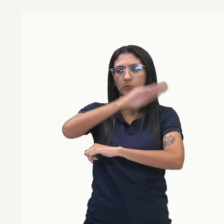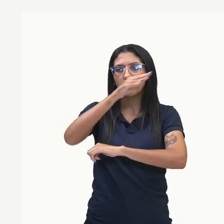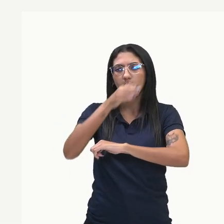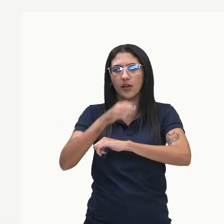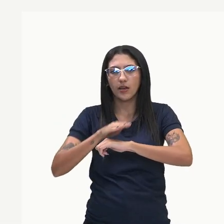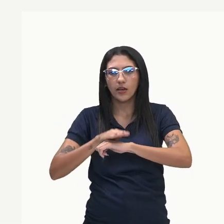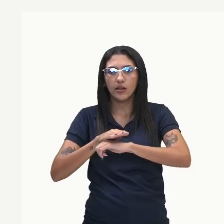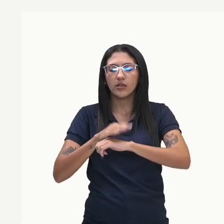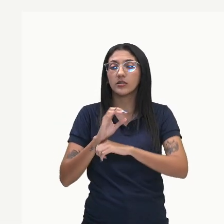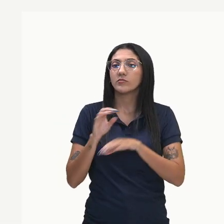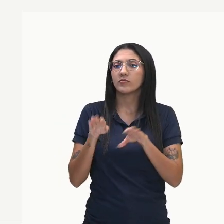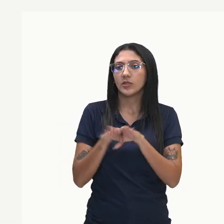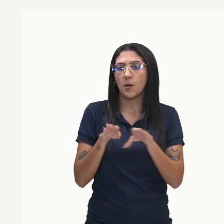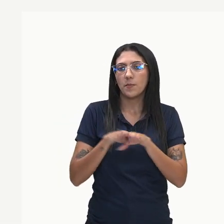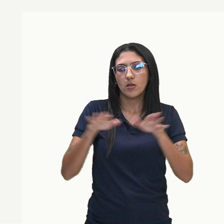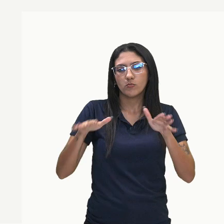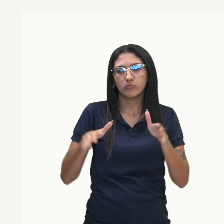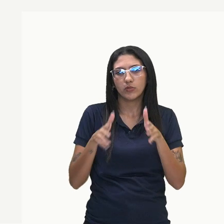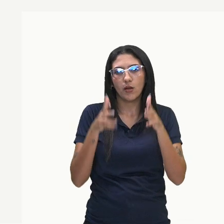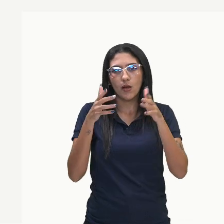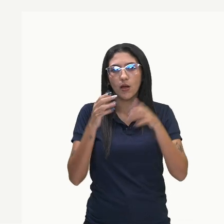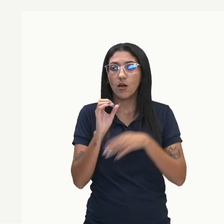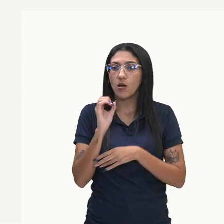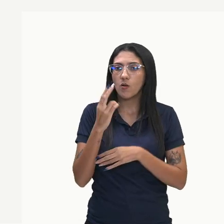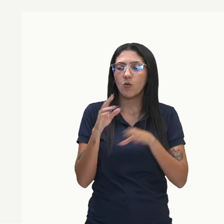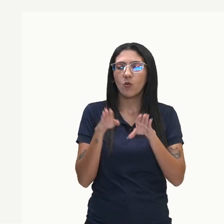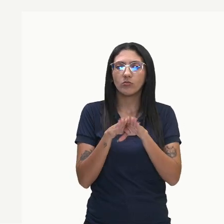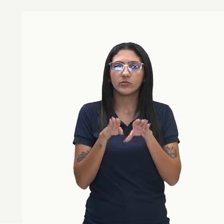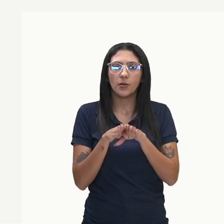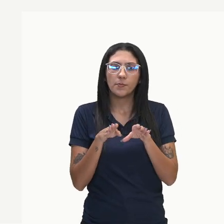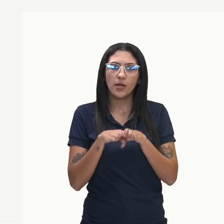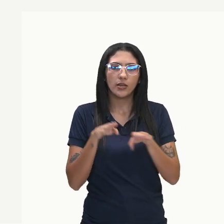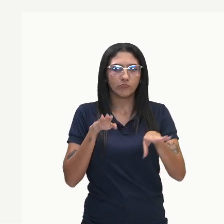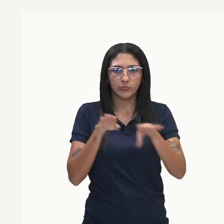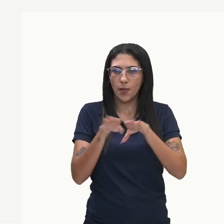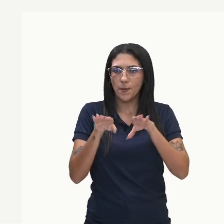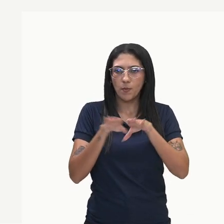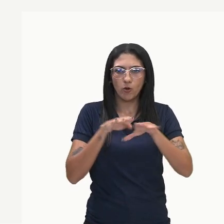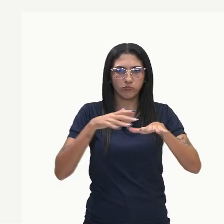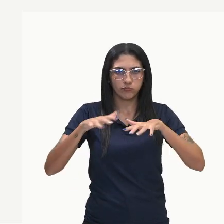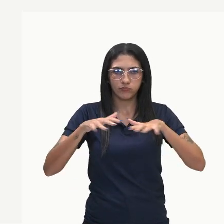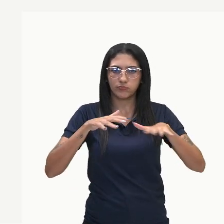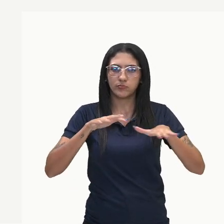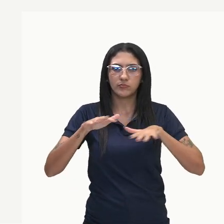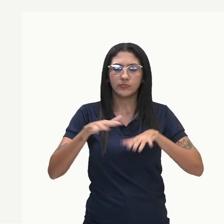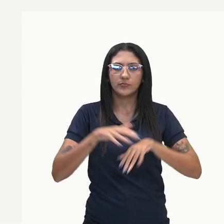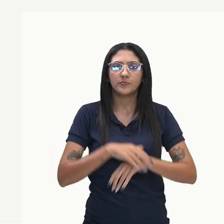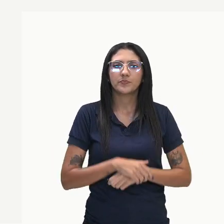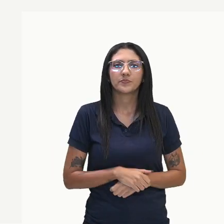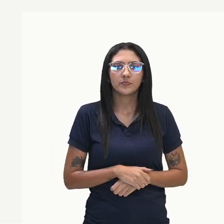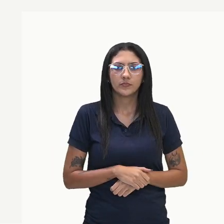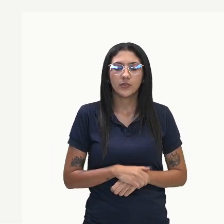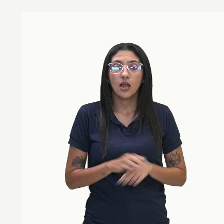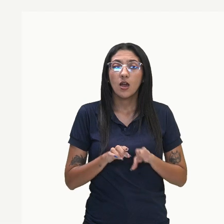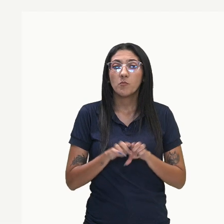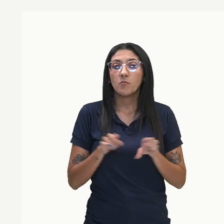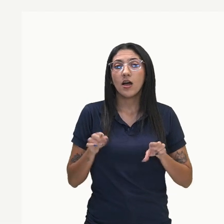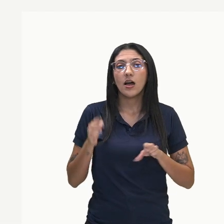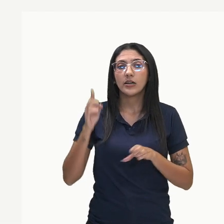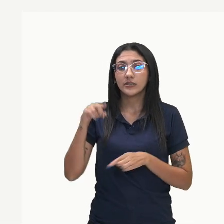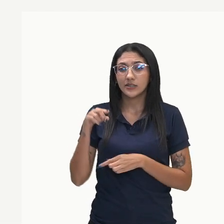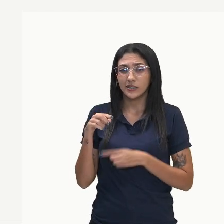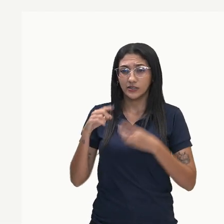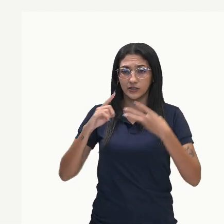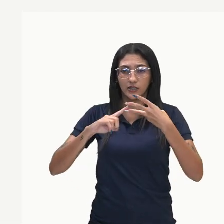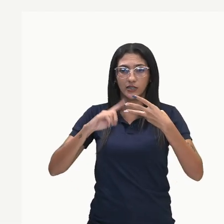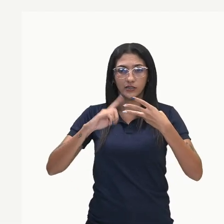ocasionar vulcões, terremotos, entre outros fatores, tá? No caso aqui das